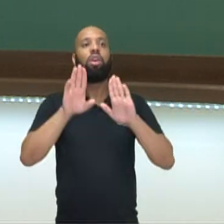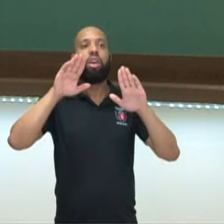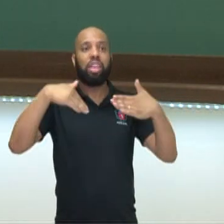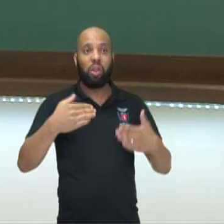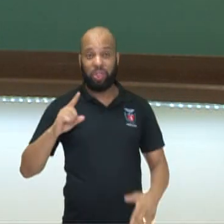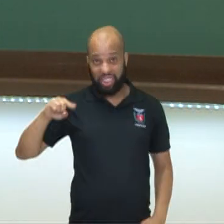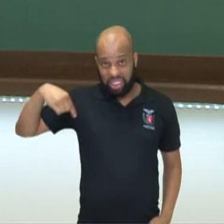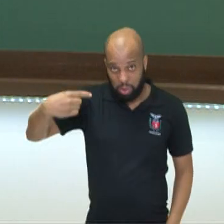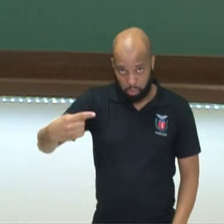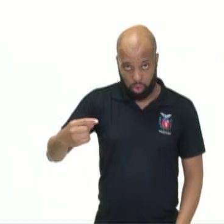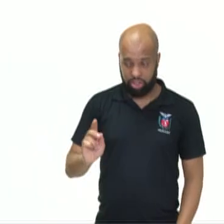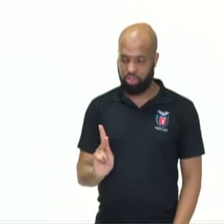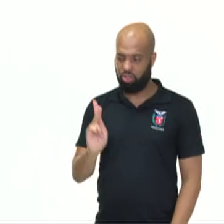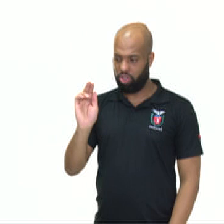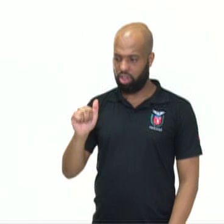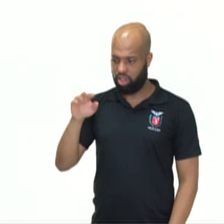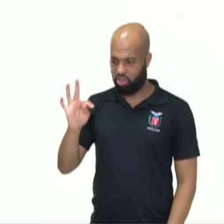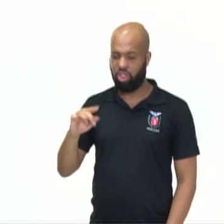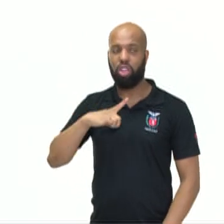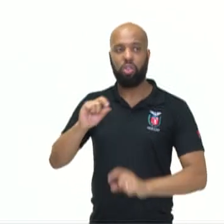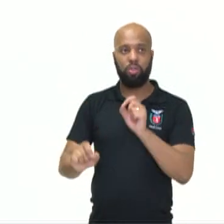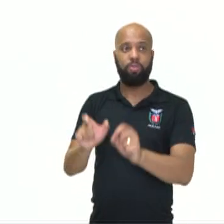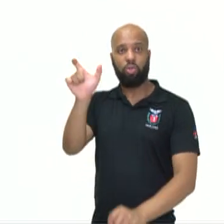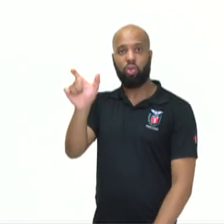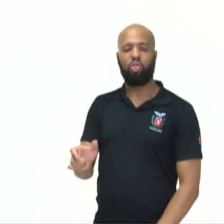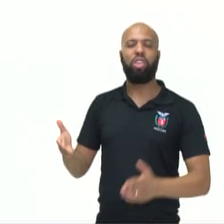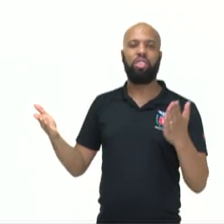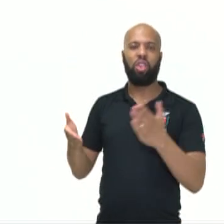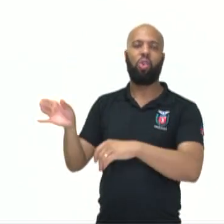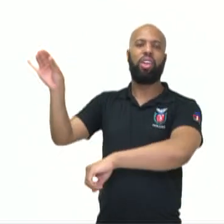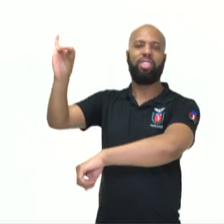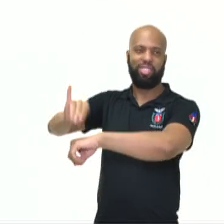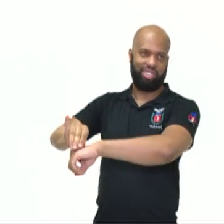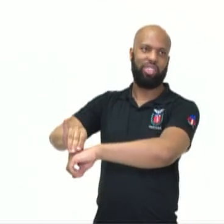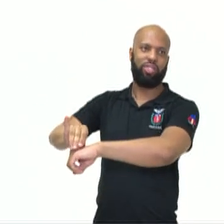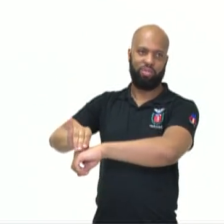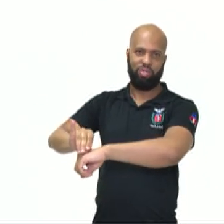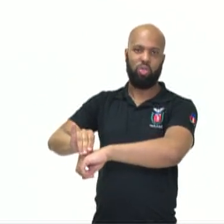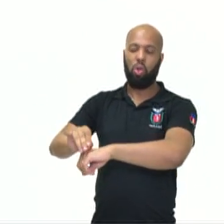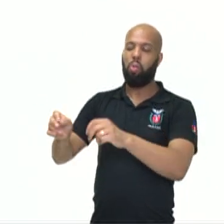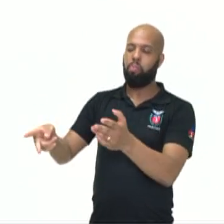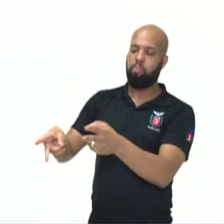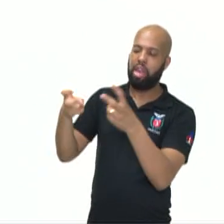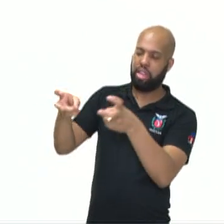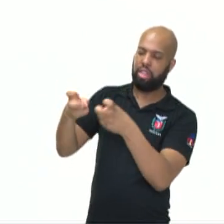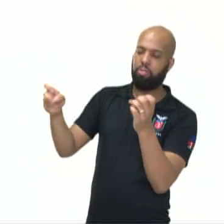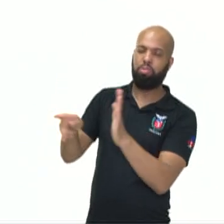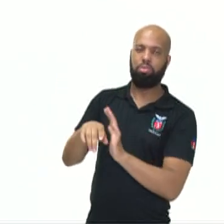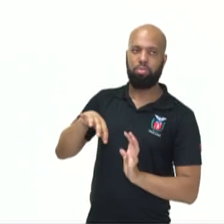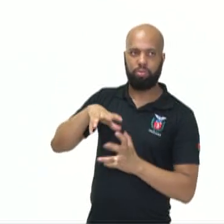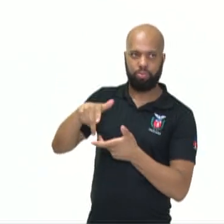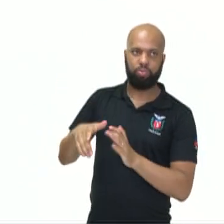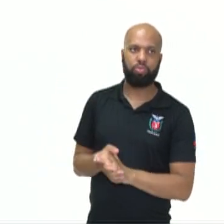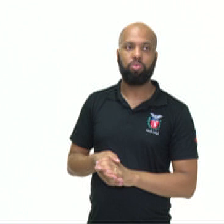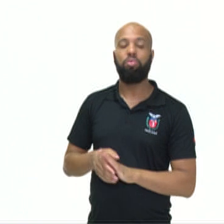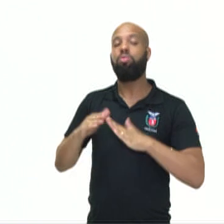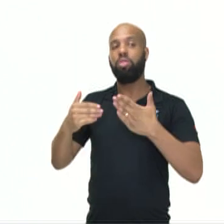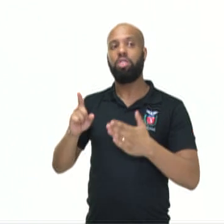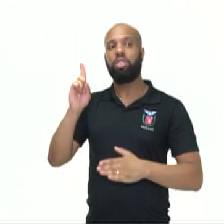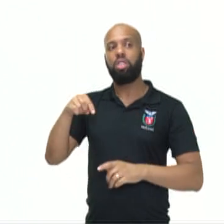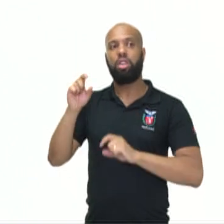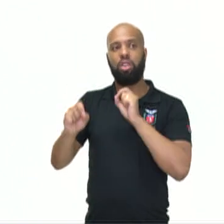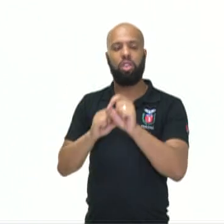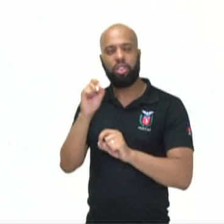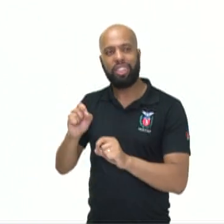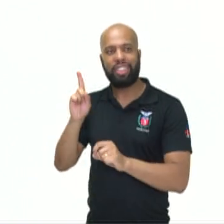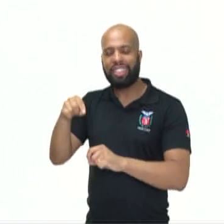de Kant, como é que acontece? O sujeito passa a ser central na percepção do mundo, central